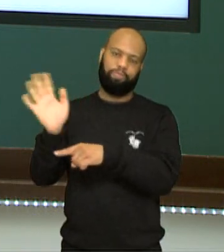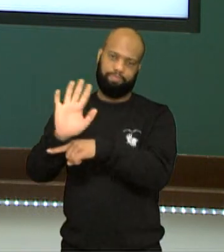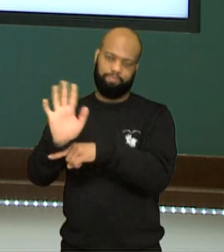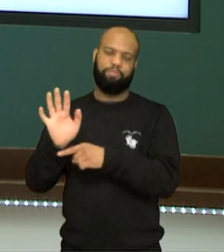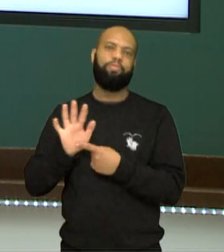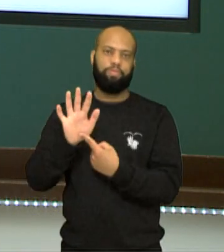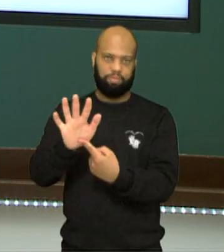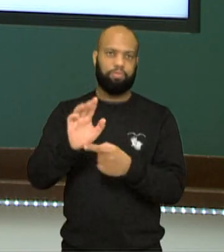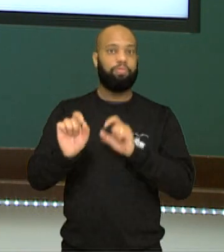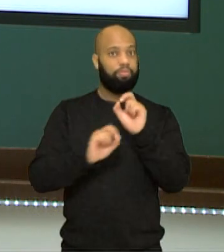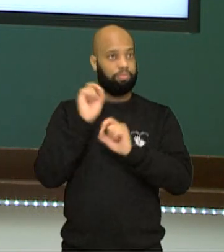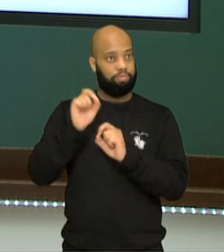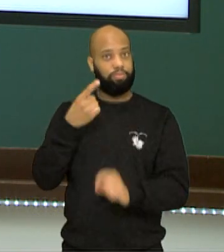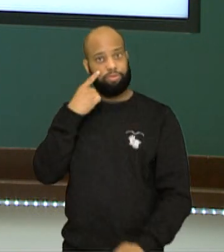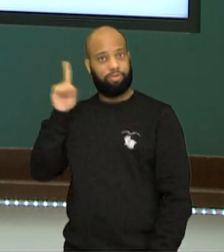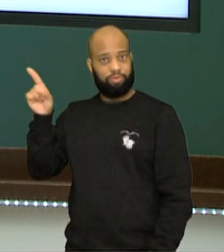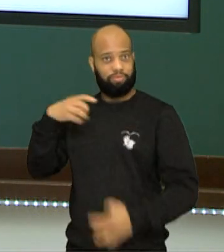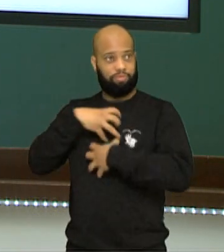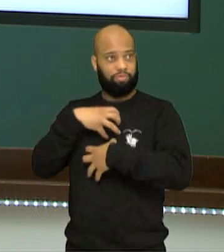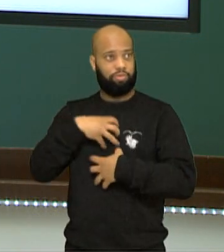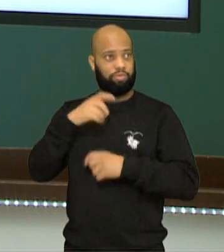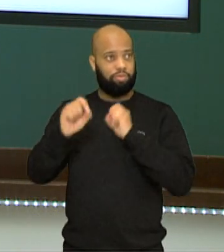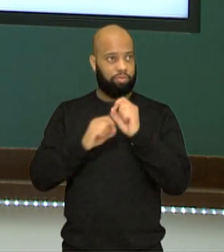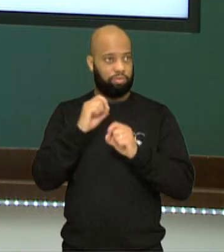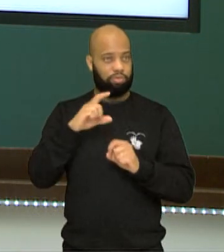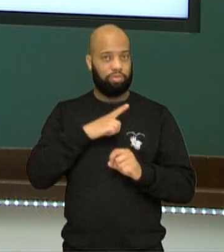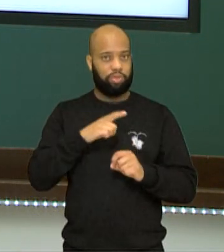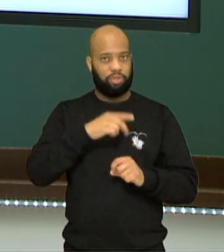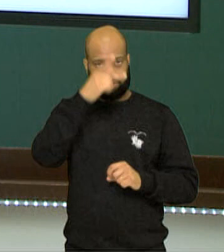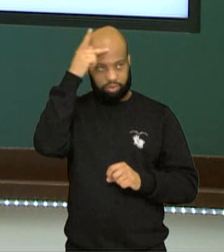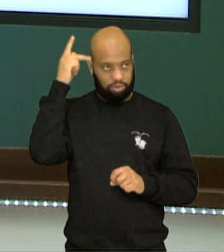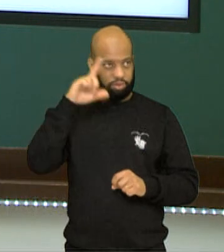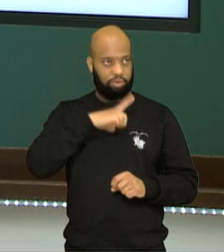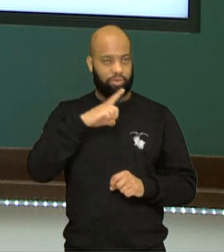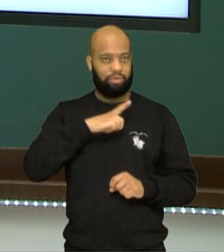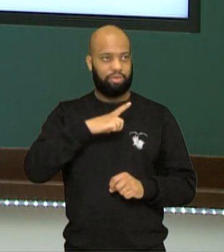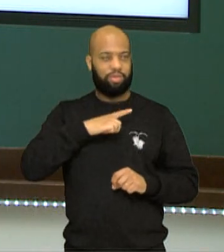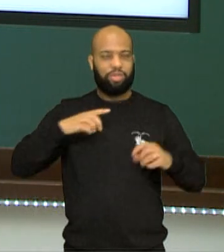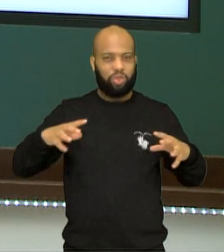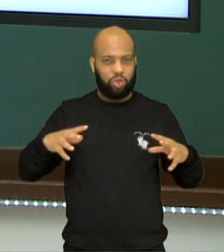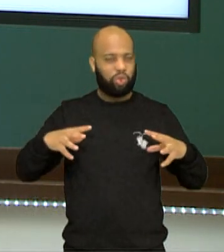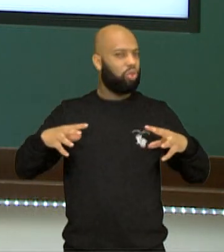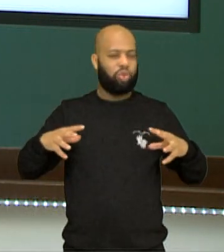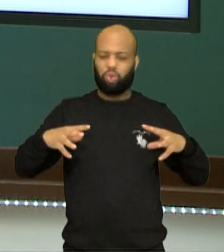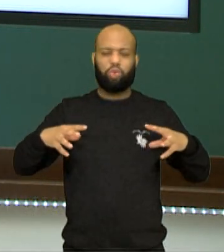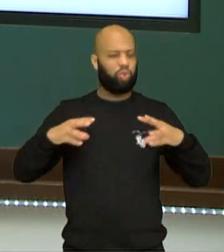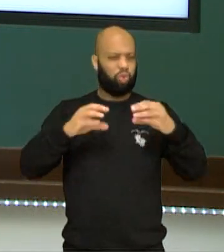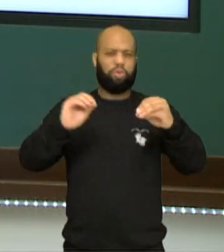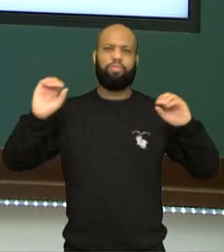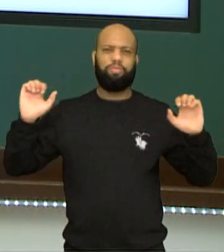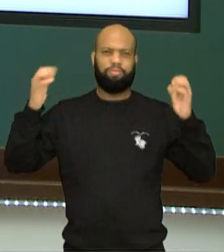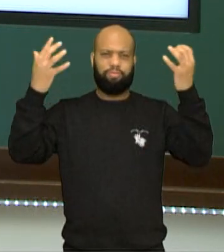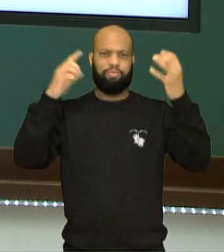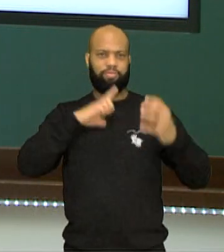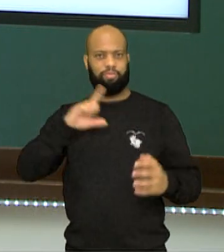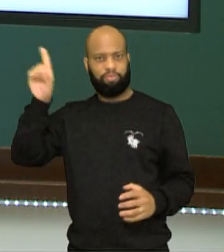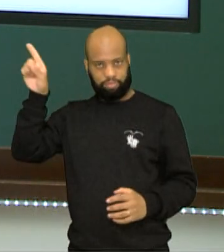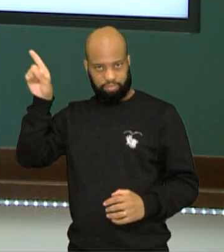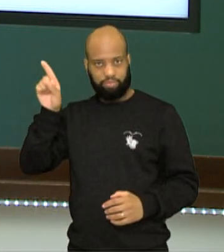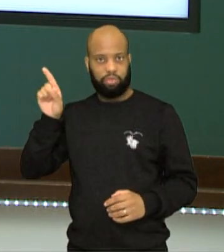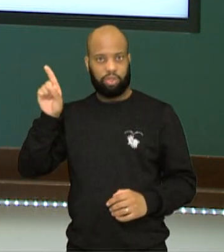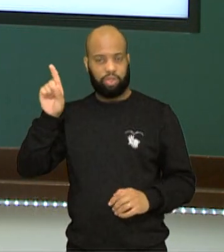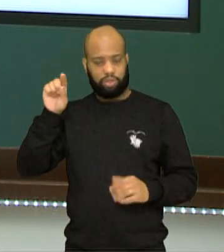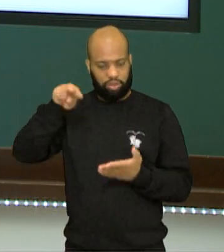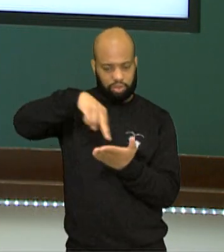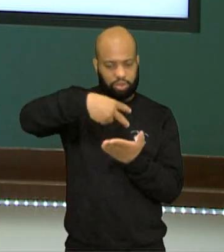é justamente essa figura que você viu aí, que é o caboclo de lança, tá? Todos os eventos do maracatu que acontecem